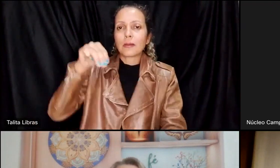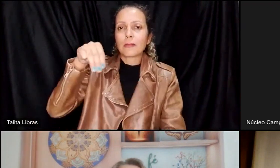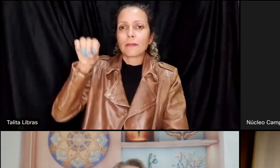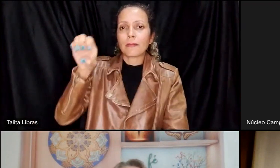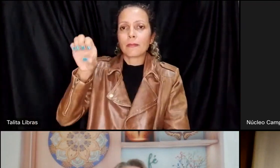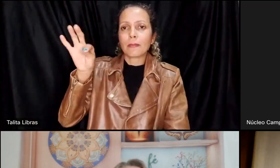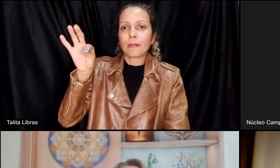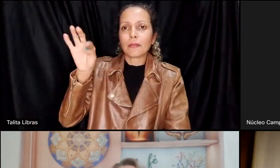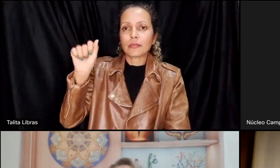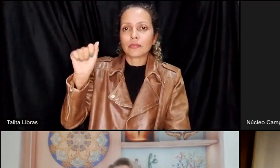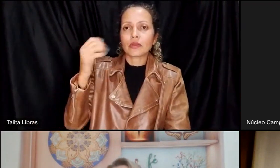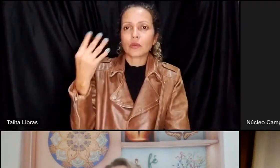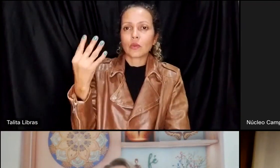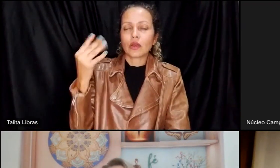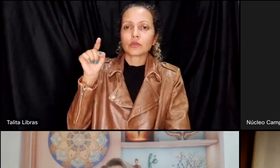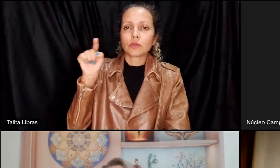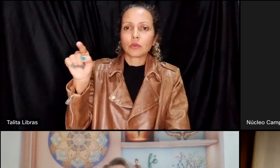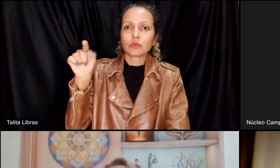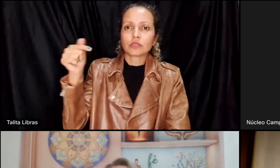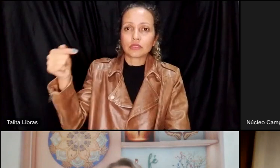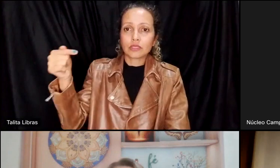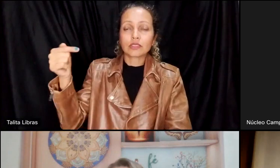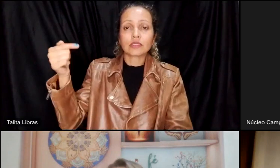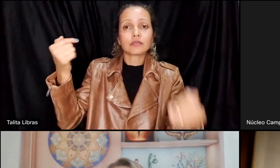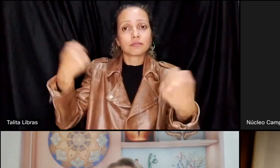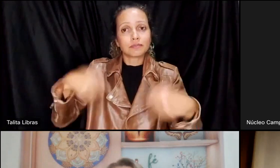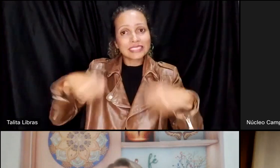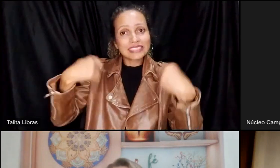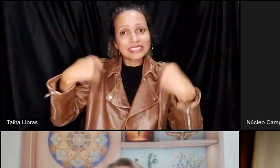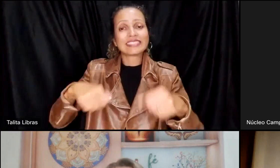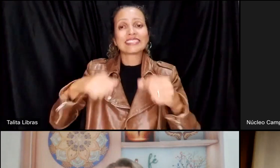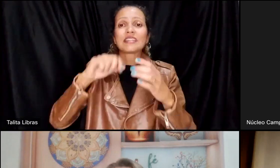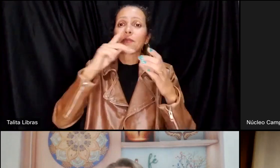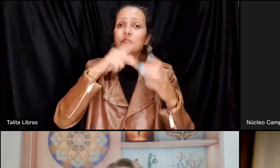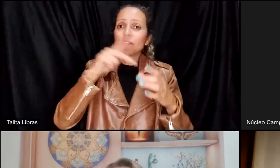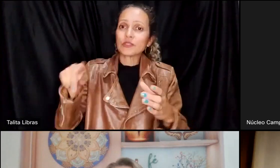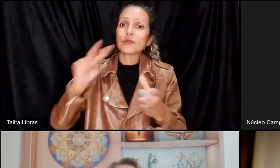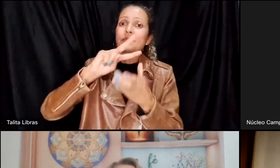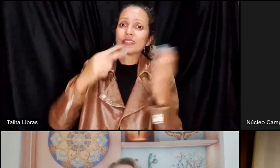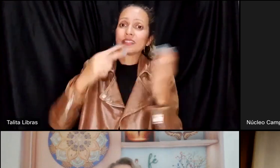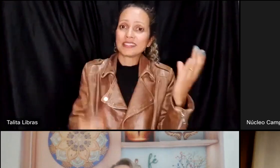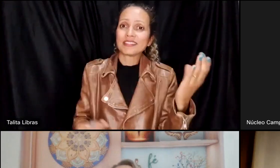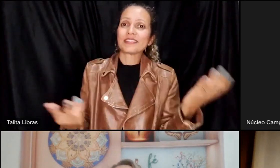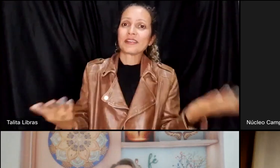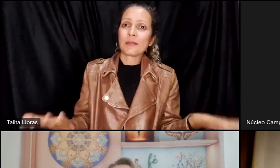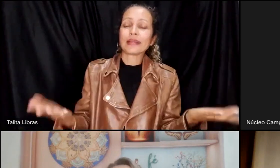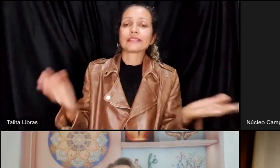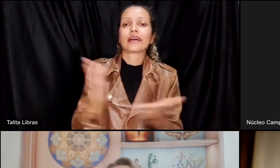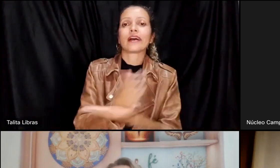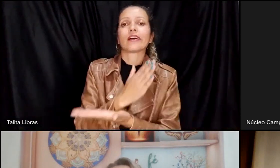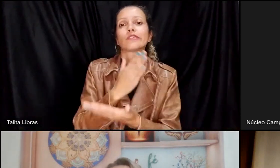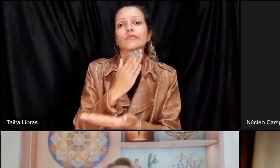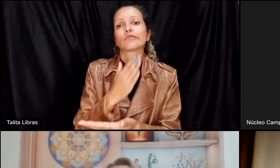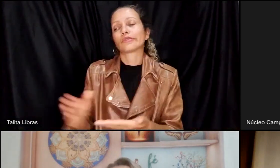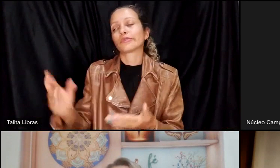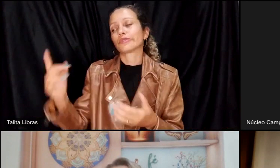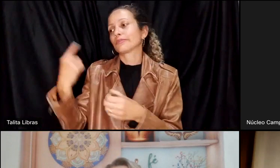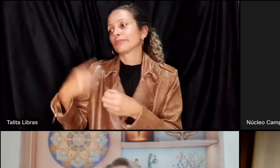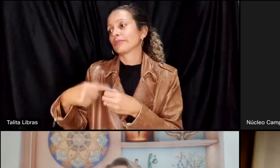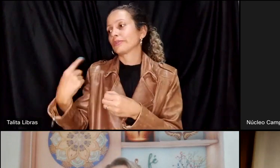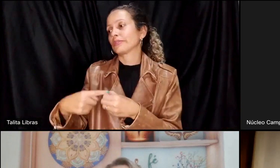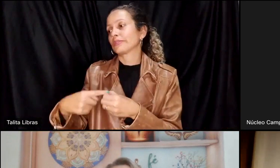municípios que vão lá e... As nossas leis são assim, né? São maravilhosas no papel,